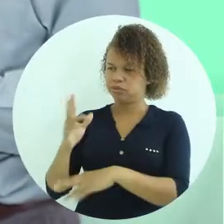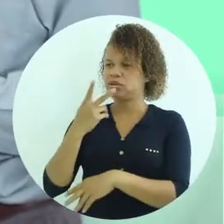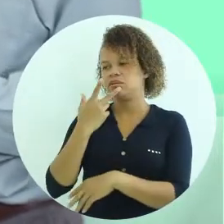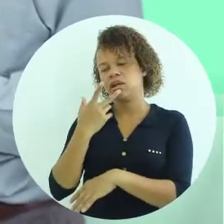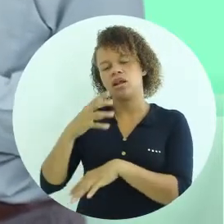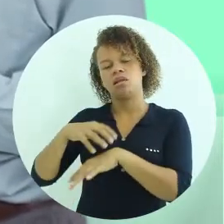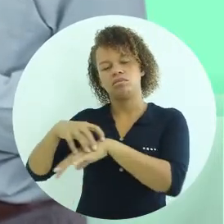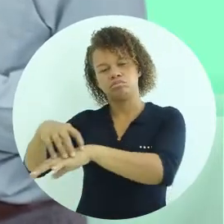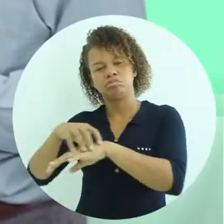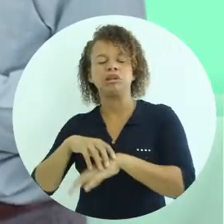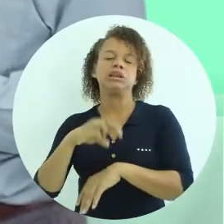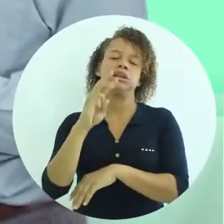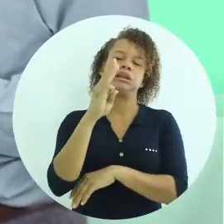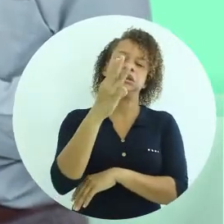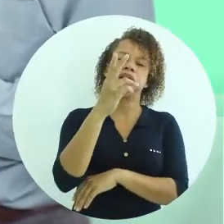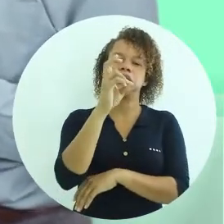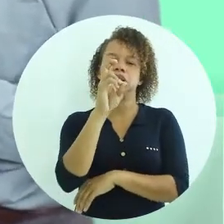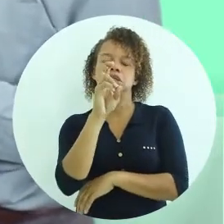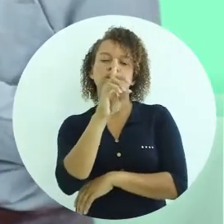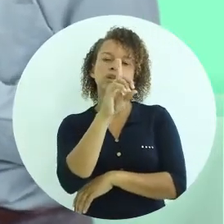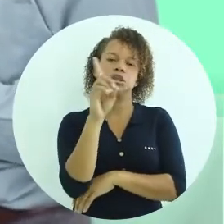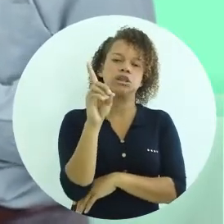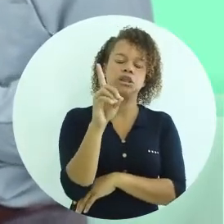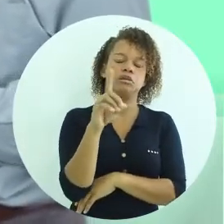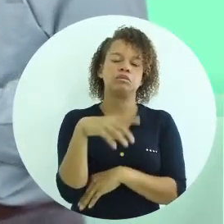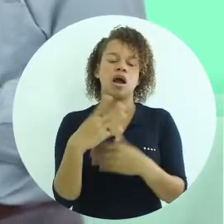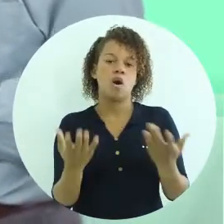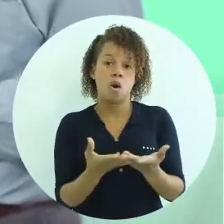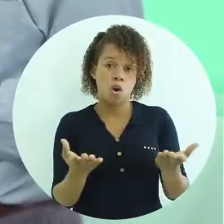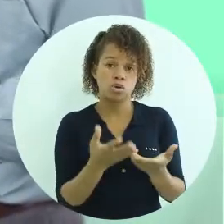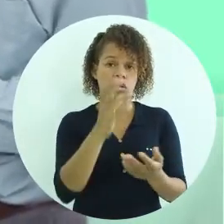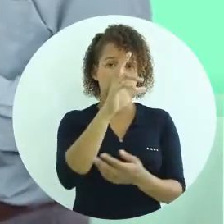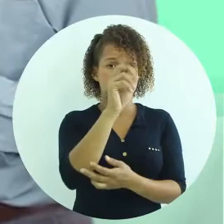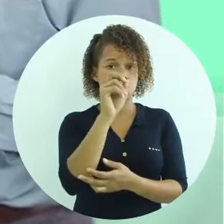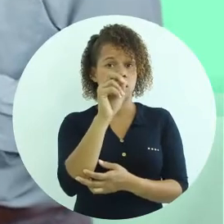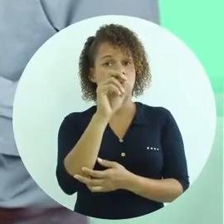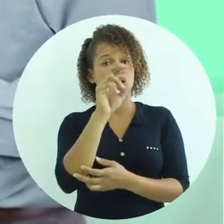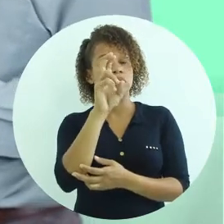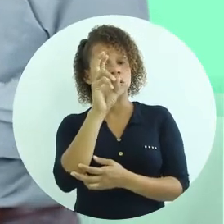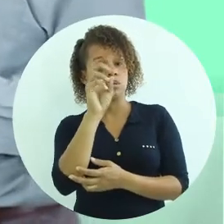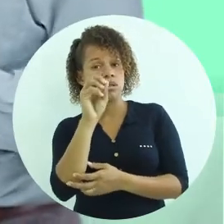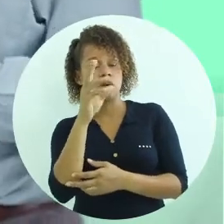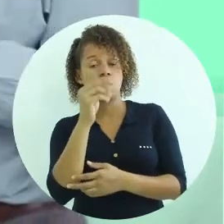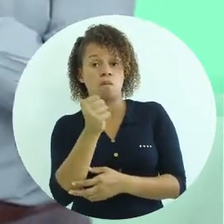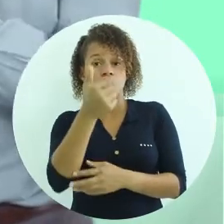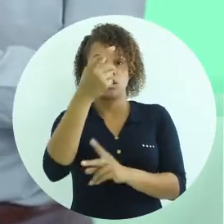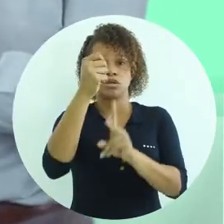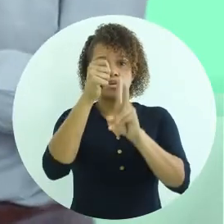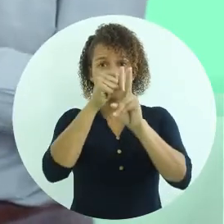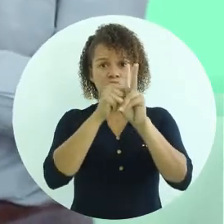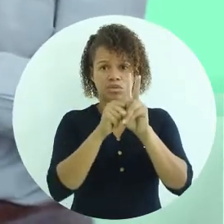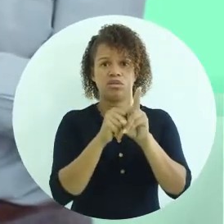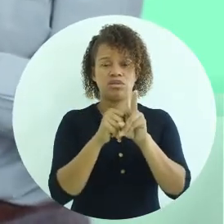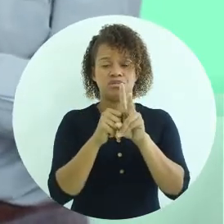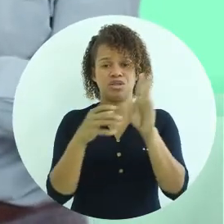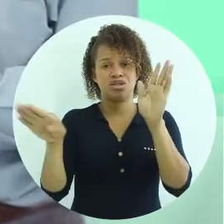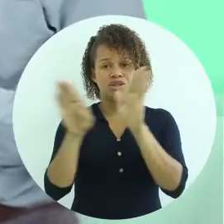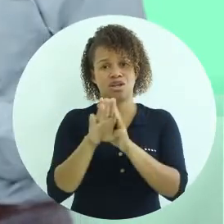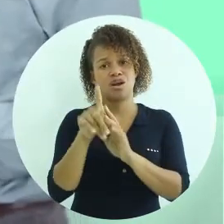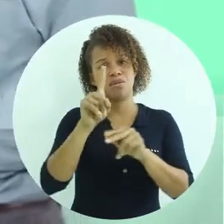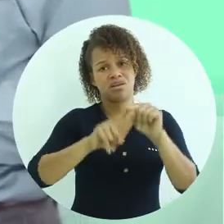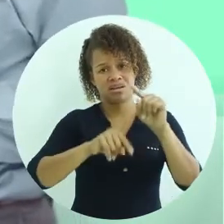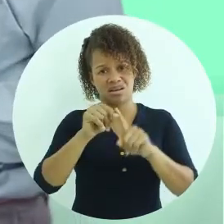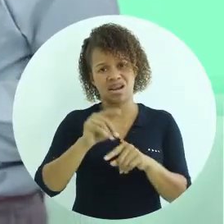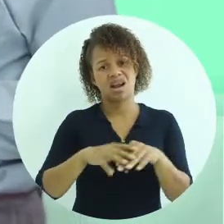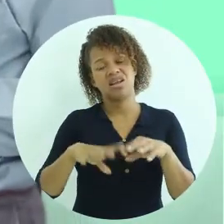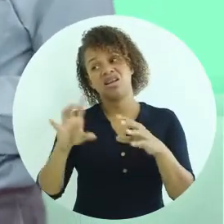cargas aí que demoravam 35 dias, hoje é 50, 55 dias. Quase 2 meses e você contrata com... Fora a parte para liberar, né, que